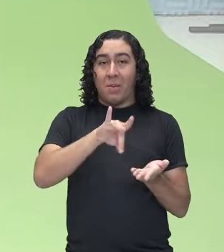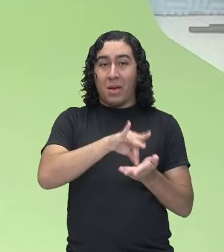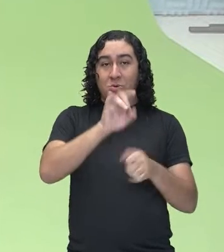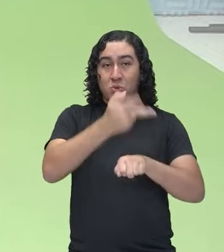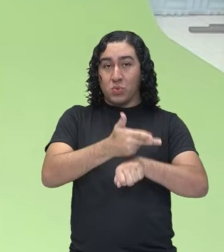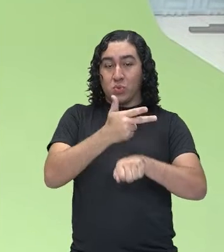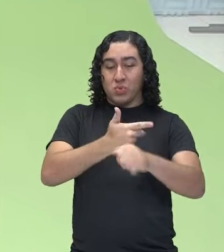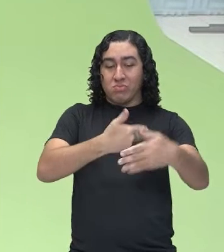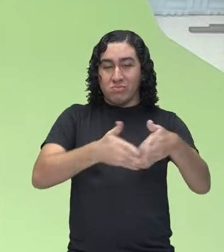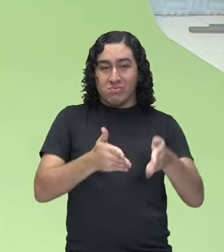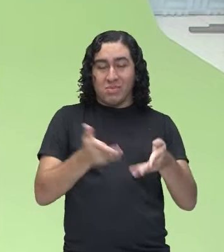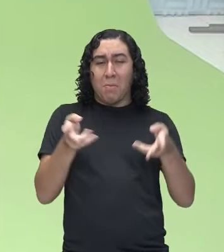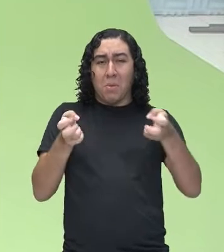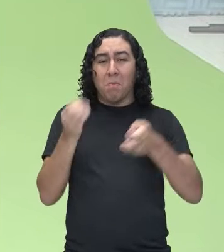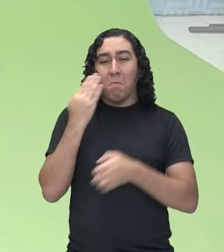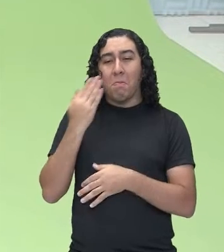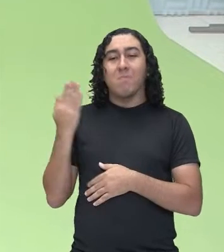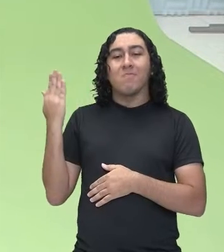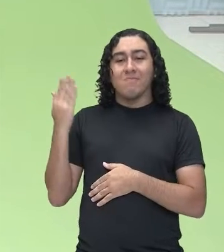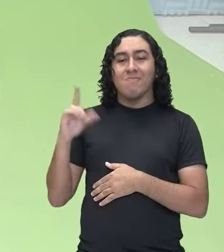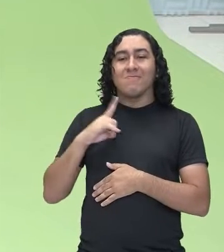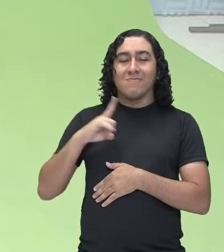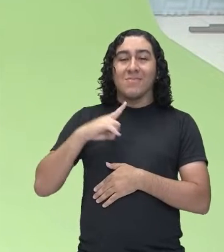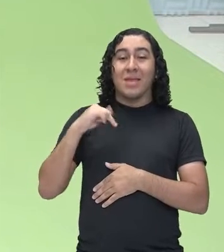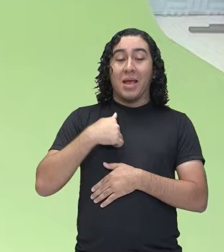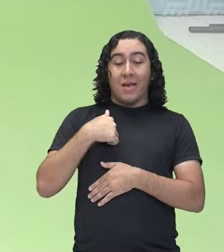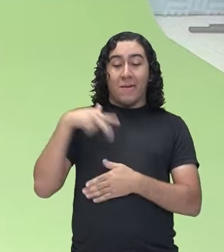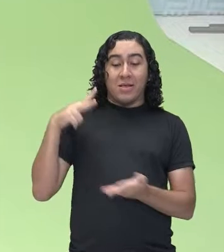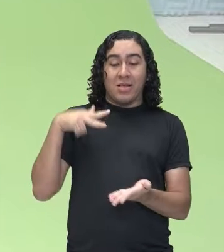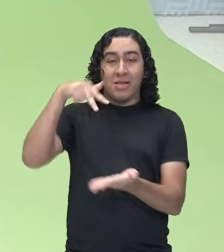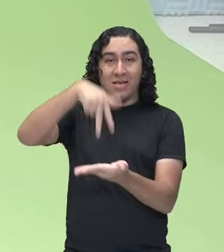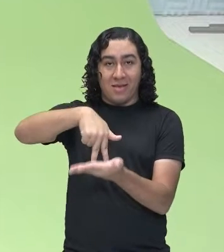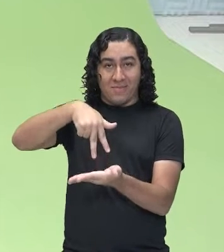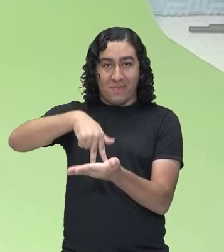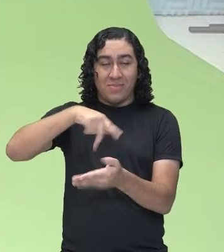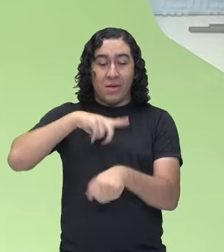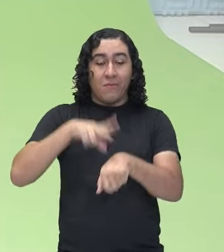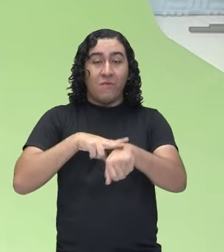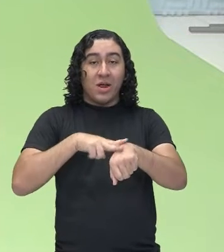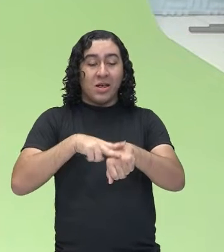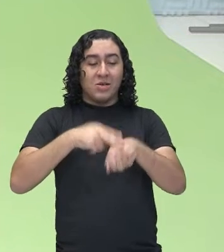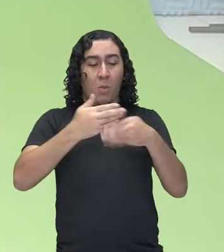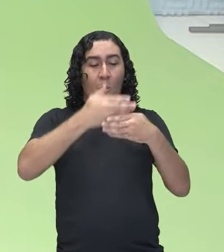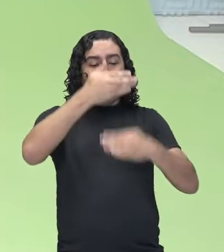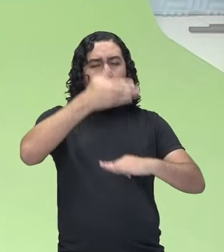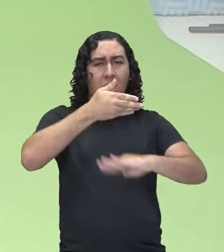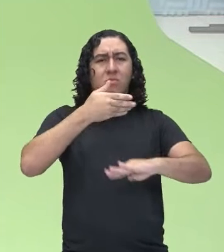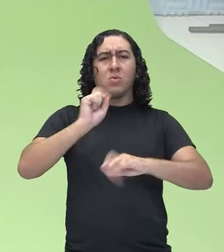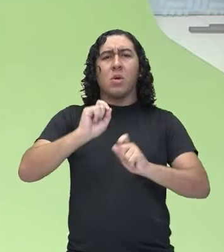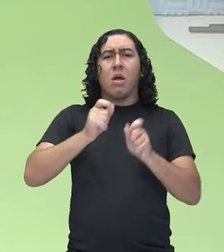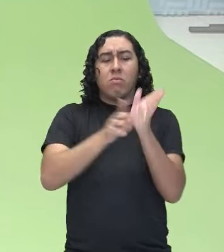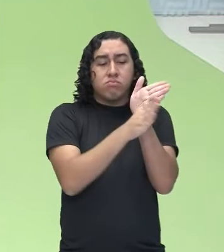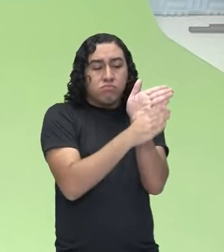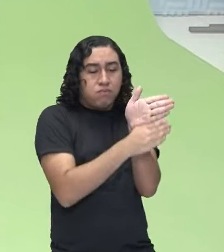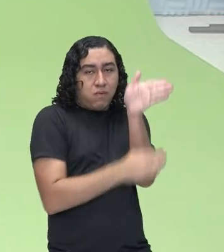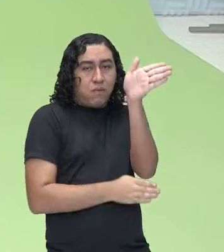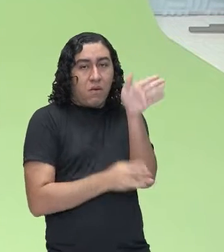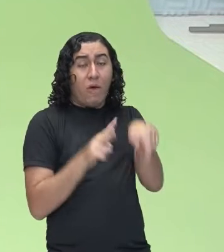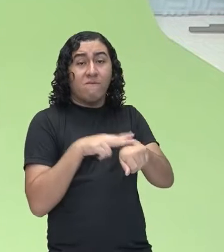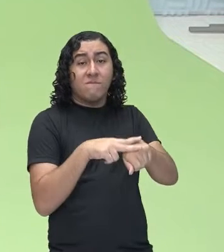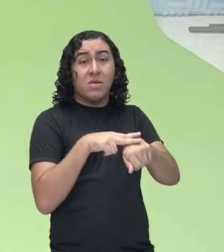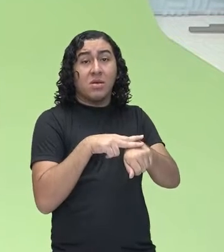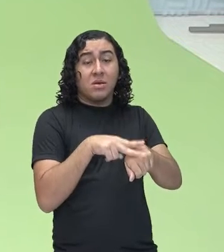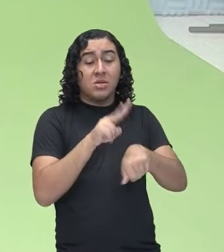Amazonas. Como vocês podem observar, eu estou no interior do Chroma Key. O que é o Chroma Key? Ele é um recurso